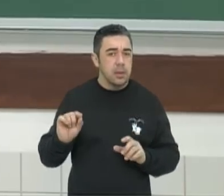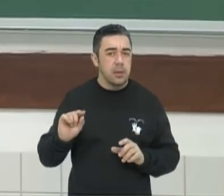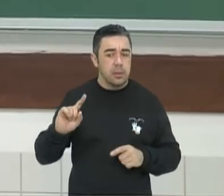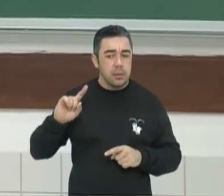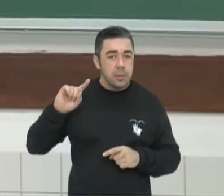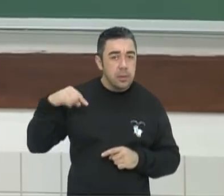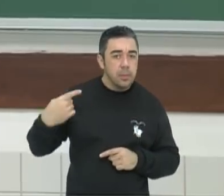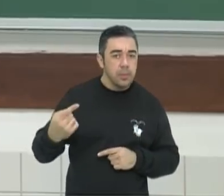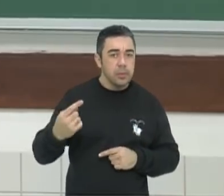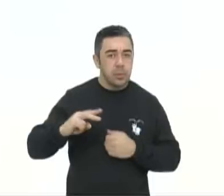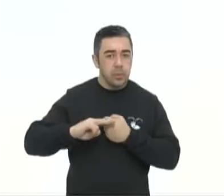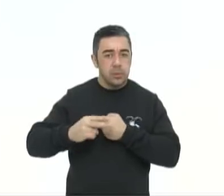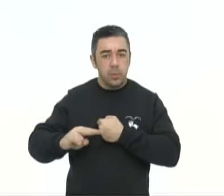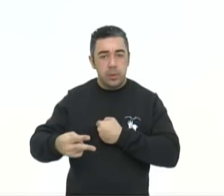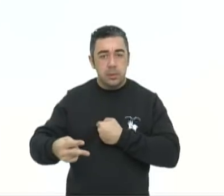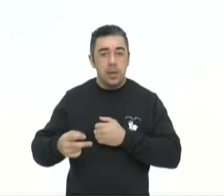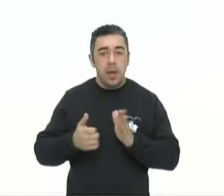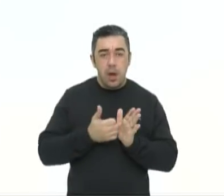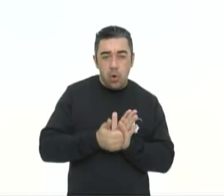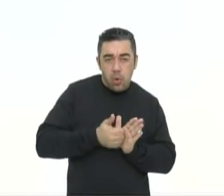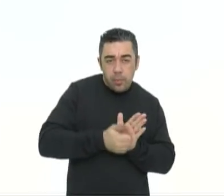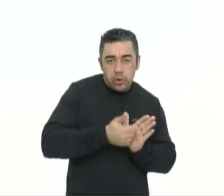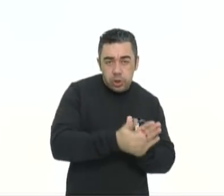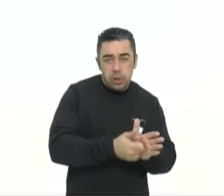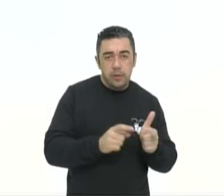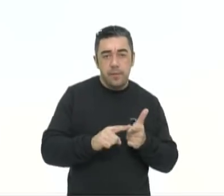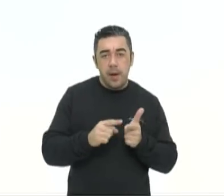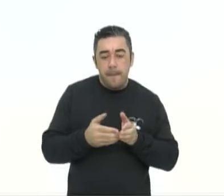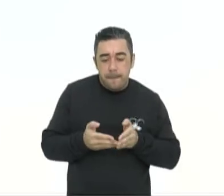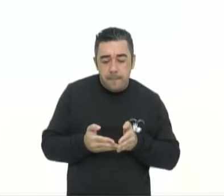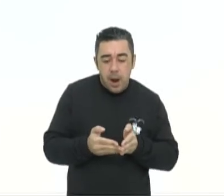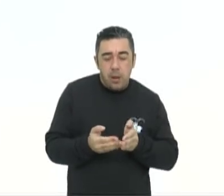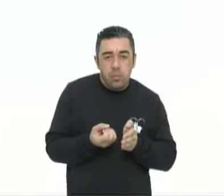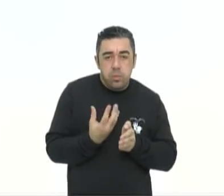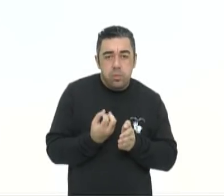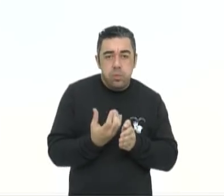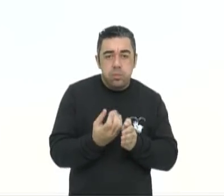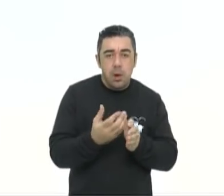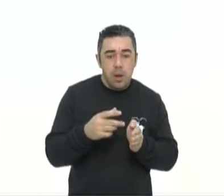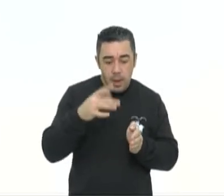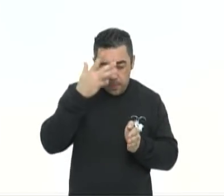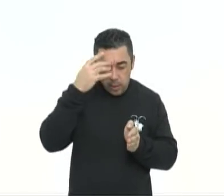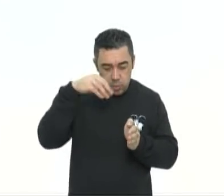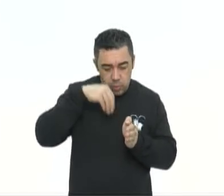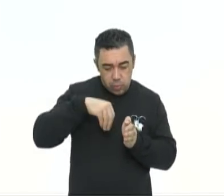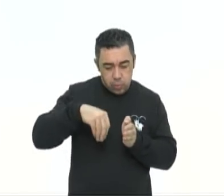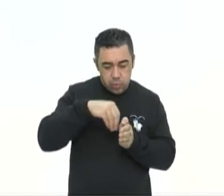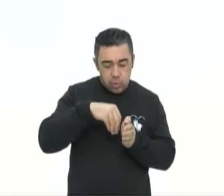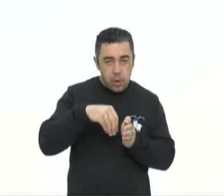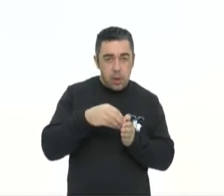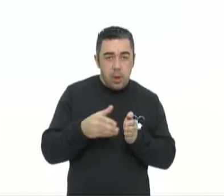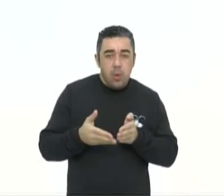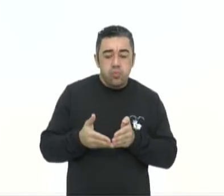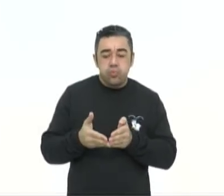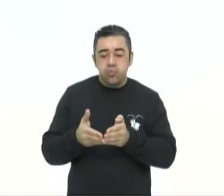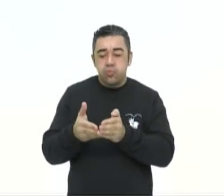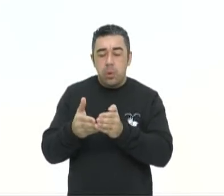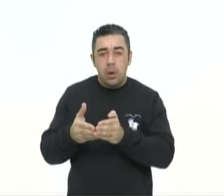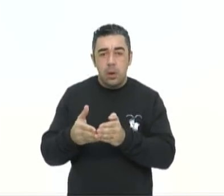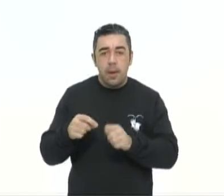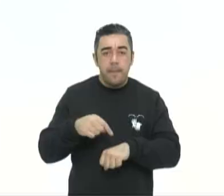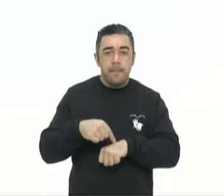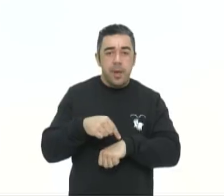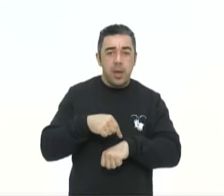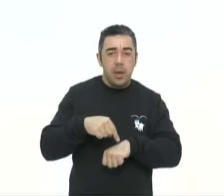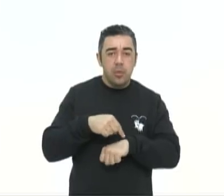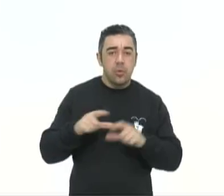disso? Tá? A locomotiva e o barco a vapor transportavam pessoas e produtos num tempo muito menor do que até então